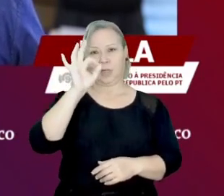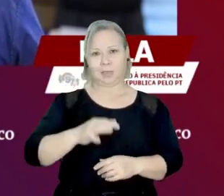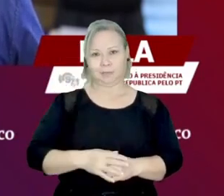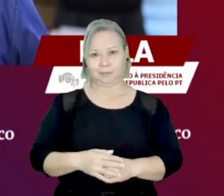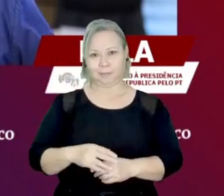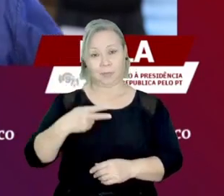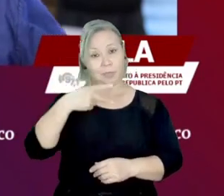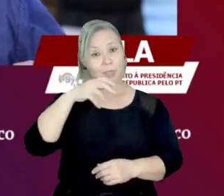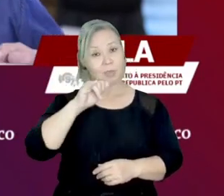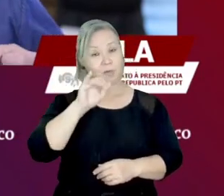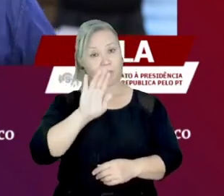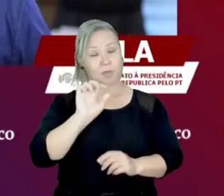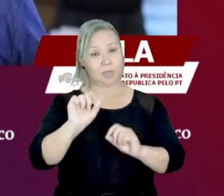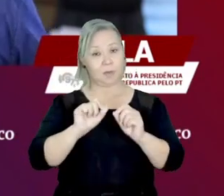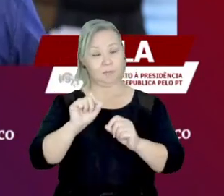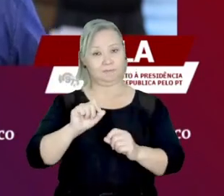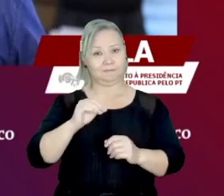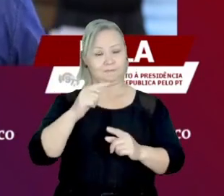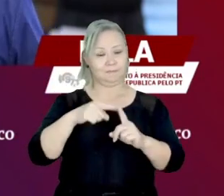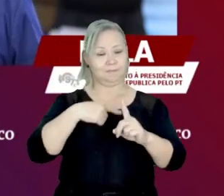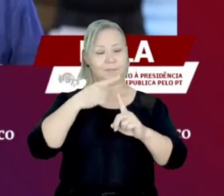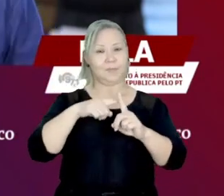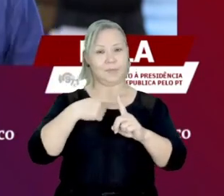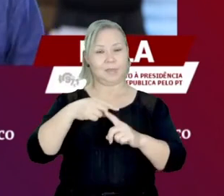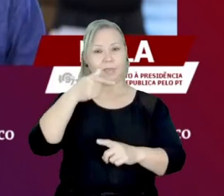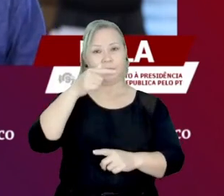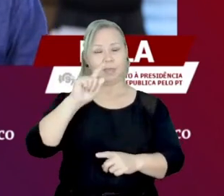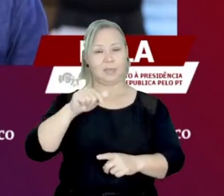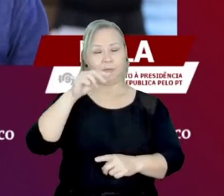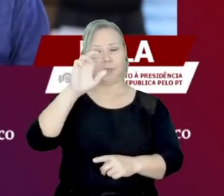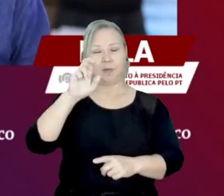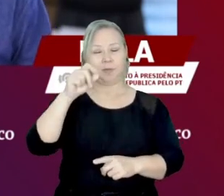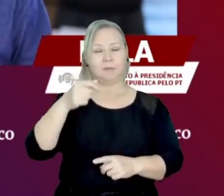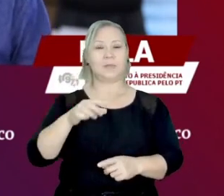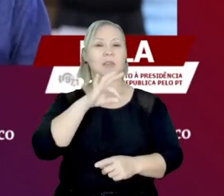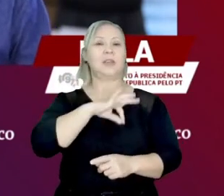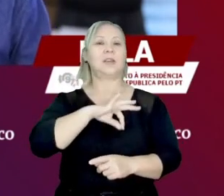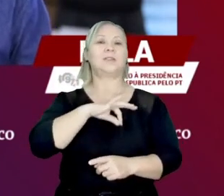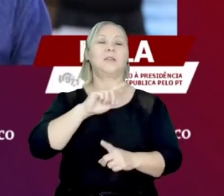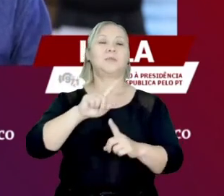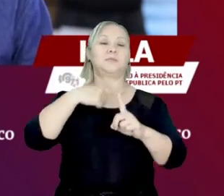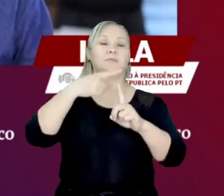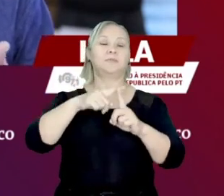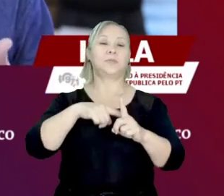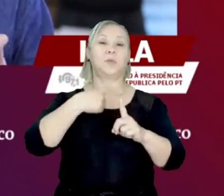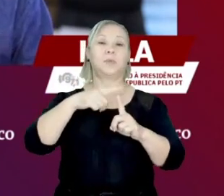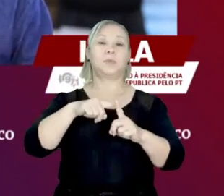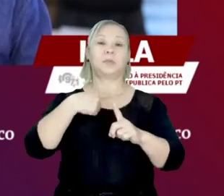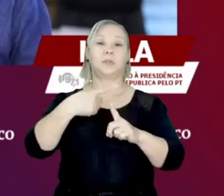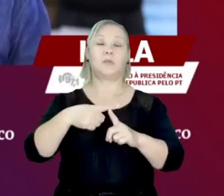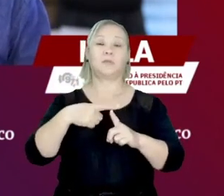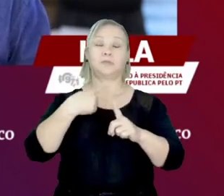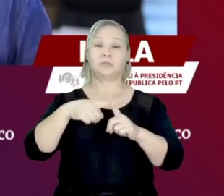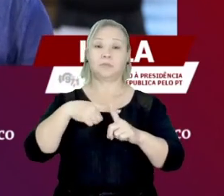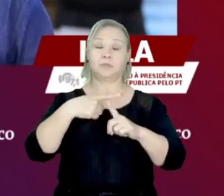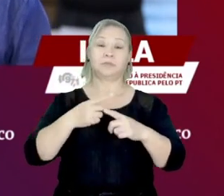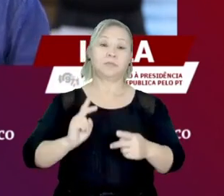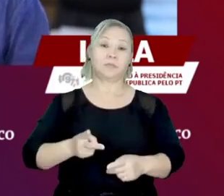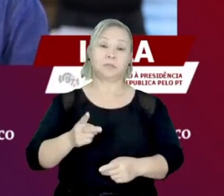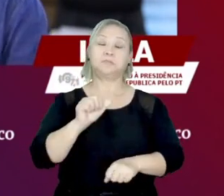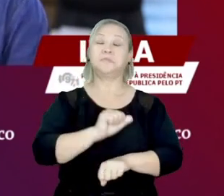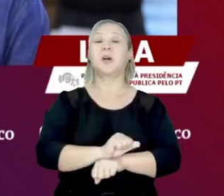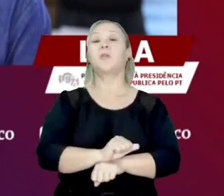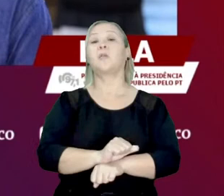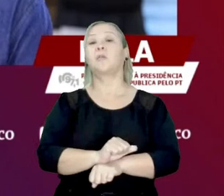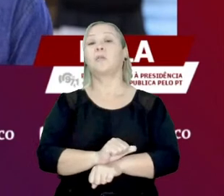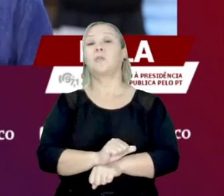quê? Parou porque nós temos um governo incompetente. Um governo que não entende de economia, não entende de legislação trabalhista, não entende de sindicato, não